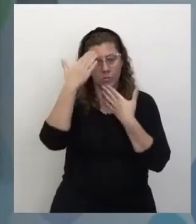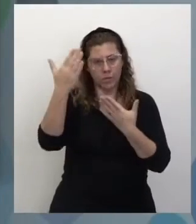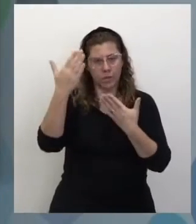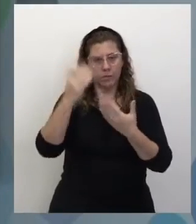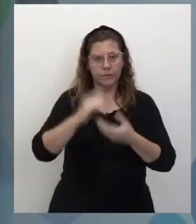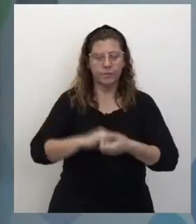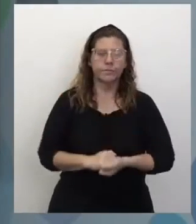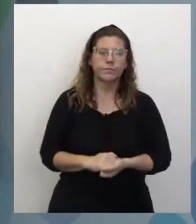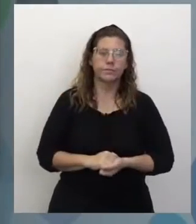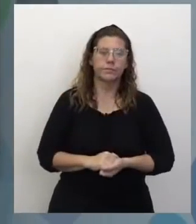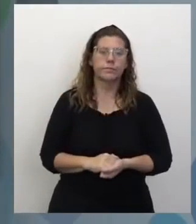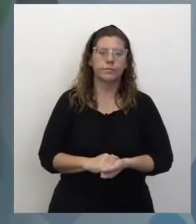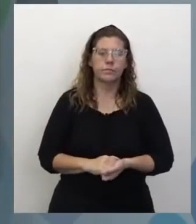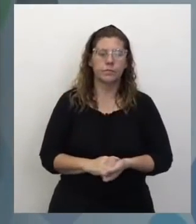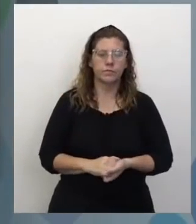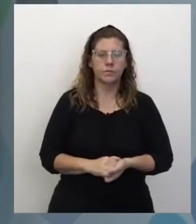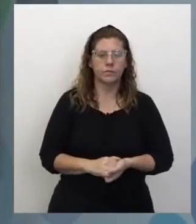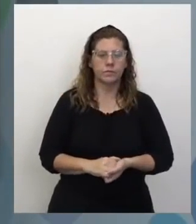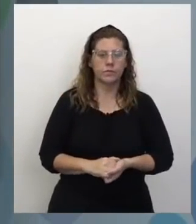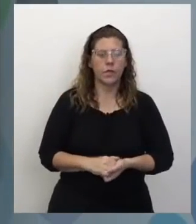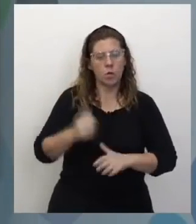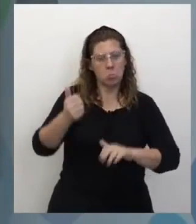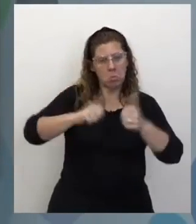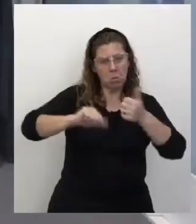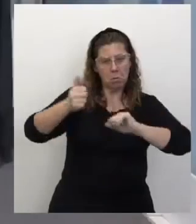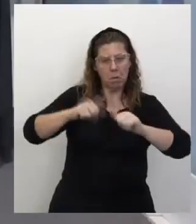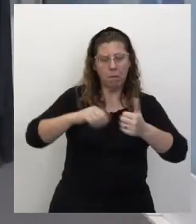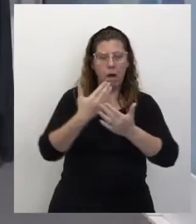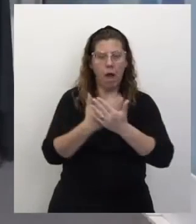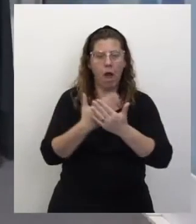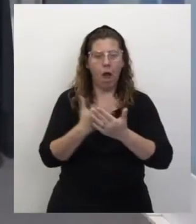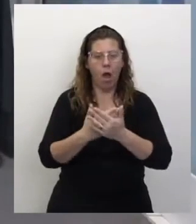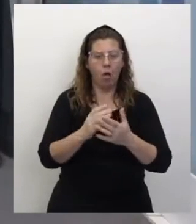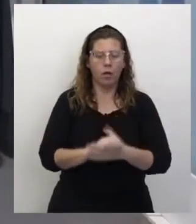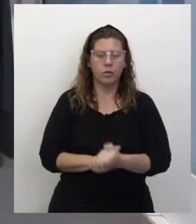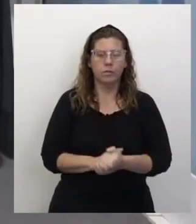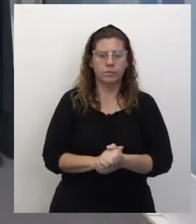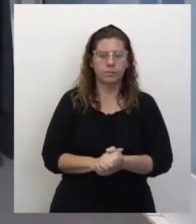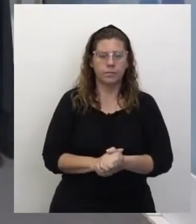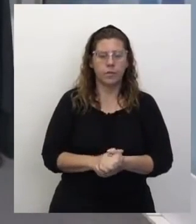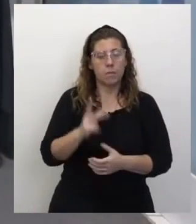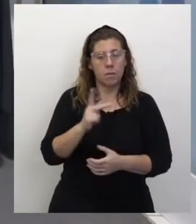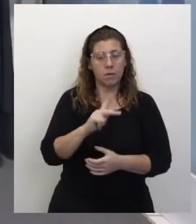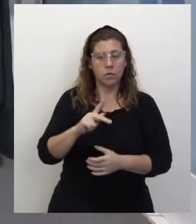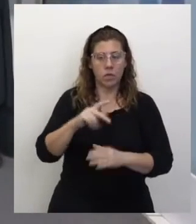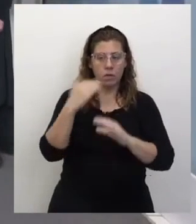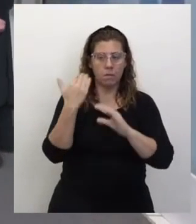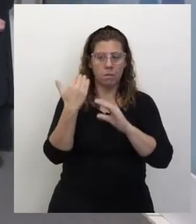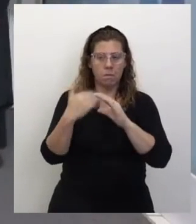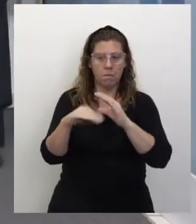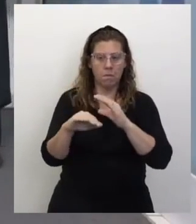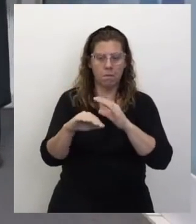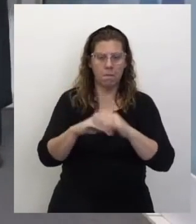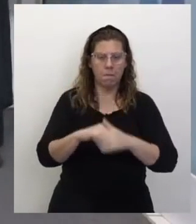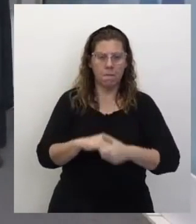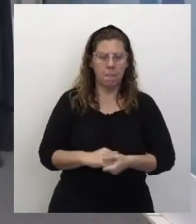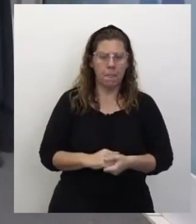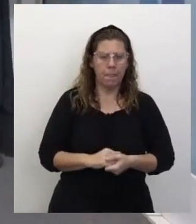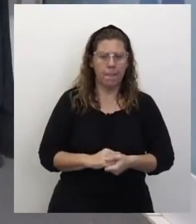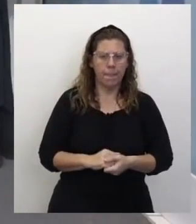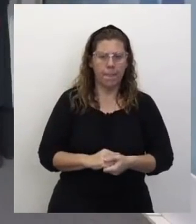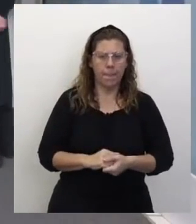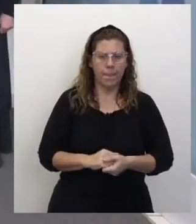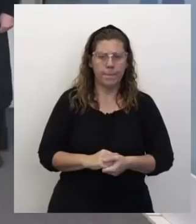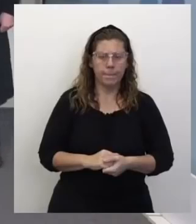this class. Obrigado aí, não esqueçam de avaliar a aula. Thank you very much, João. Thank you for having me. E a Pro mandou aqui, o Pro Lucas mandou, May the 4th be with